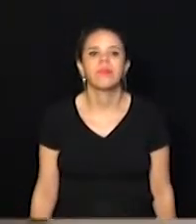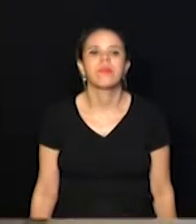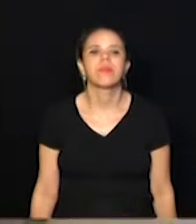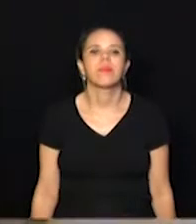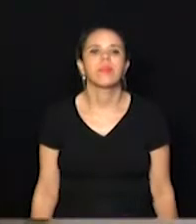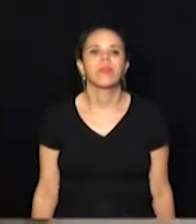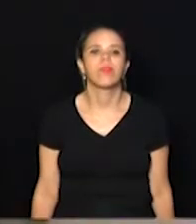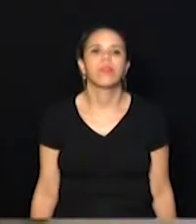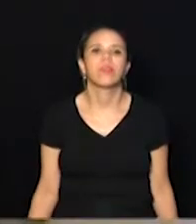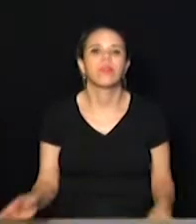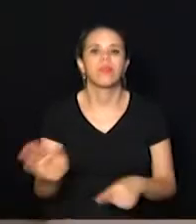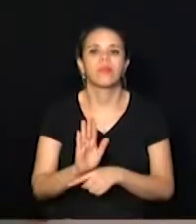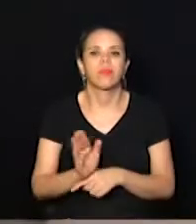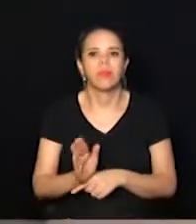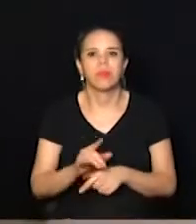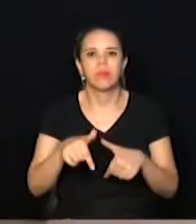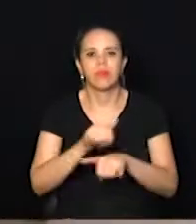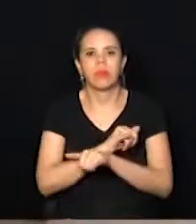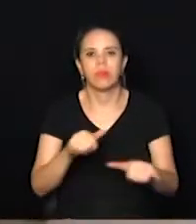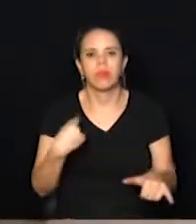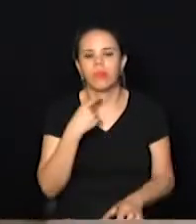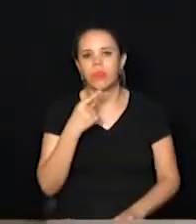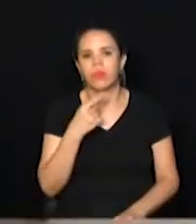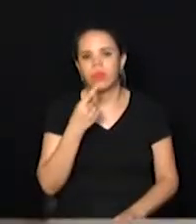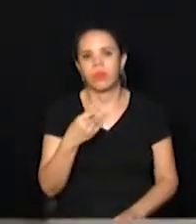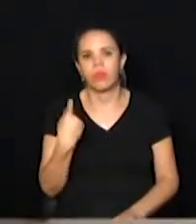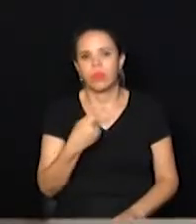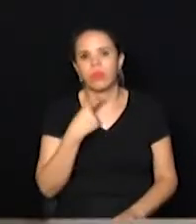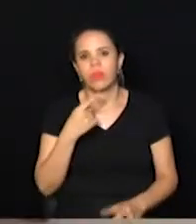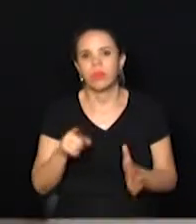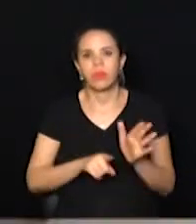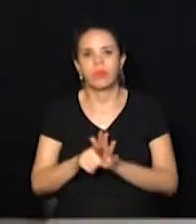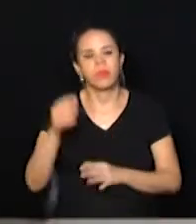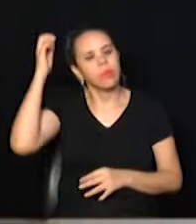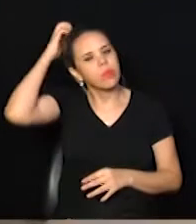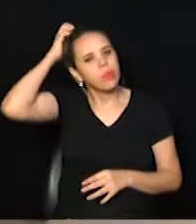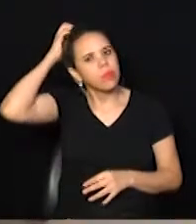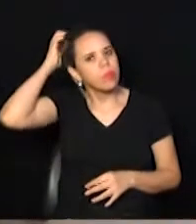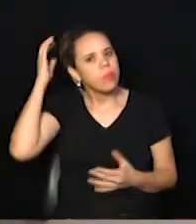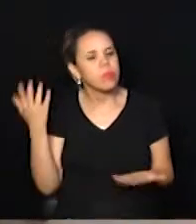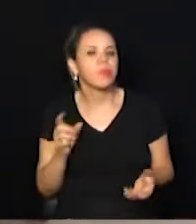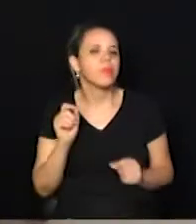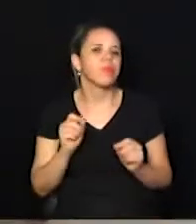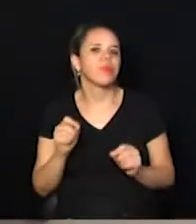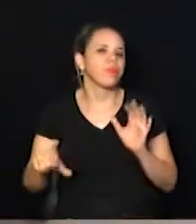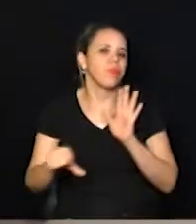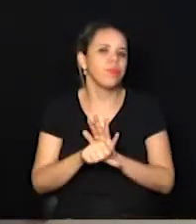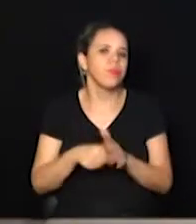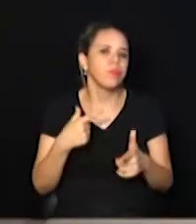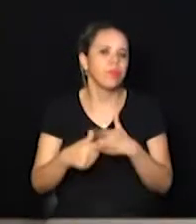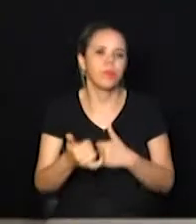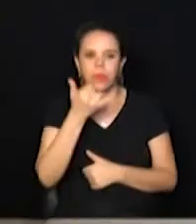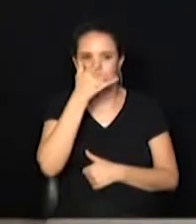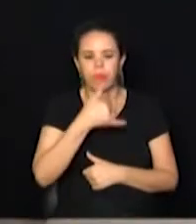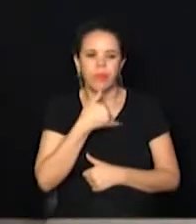Depois desse vídeo, né, reforçam as nossas dúvidas, as perguntas, de que esse crime bárbaro não